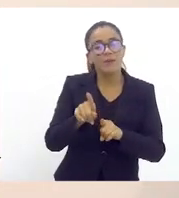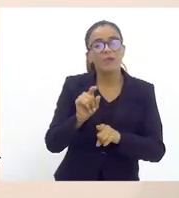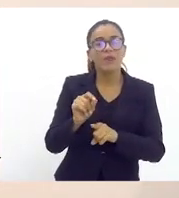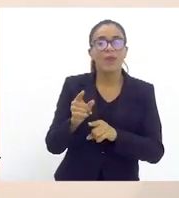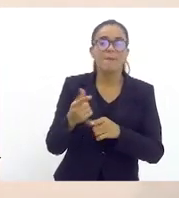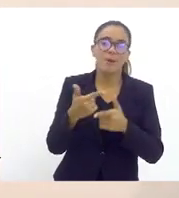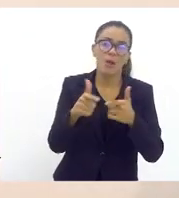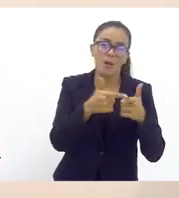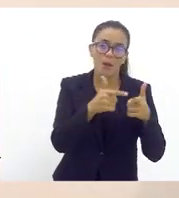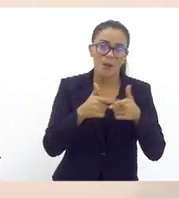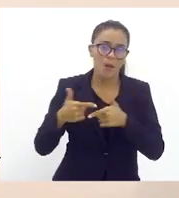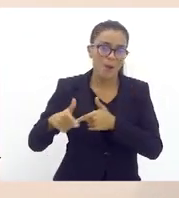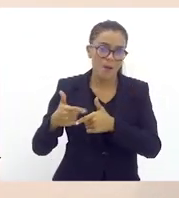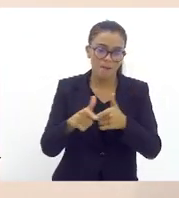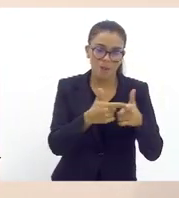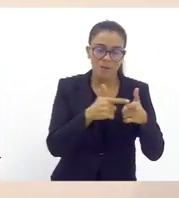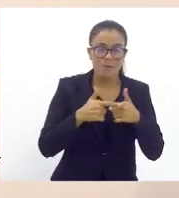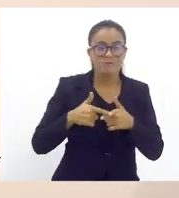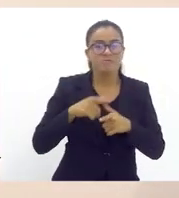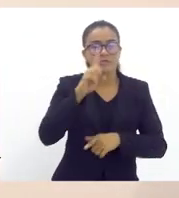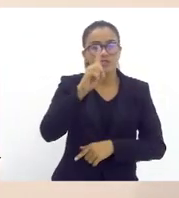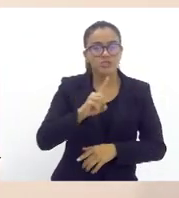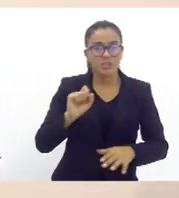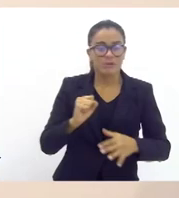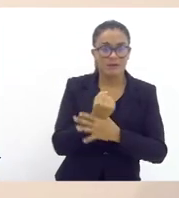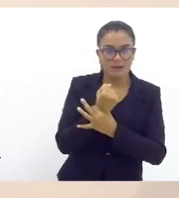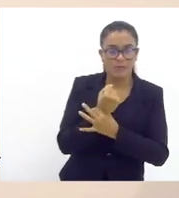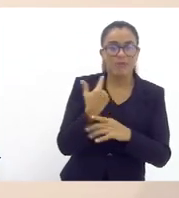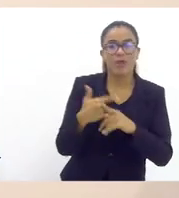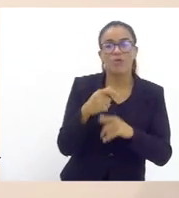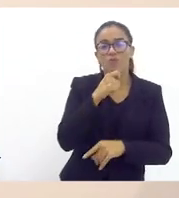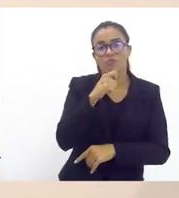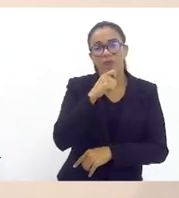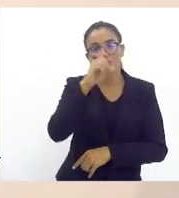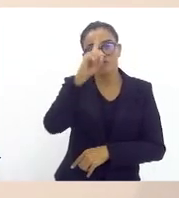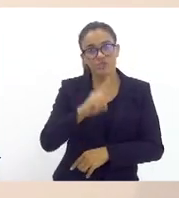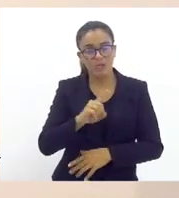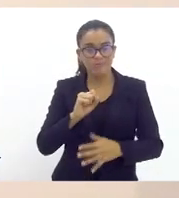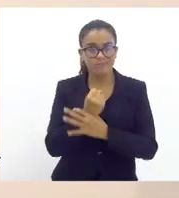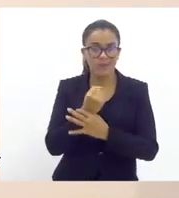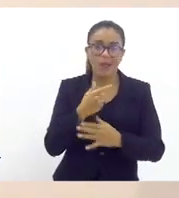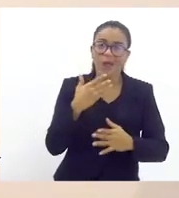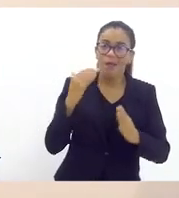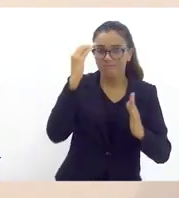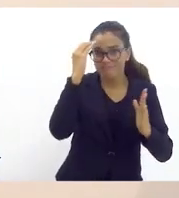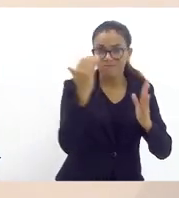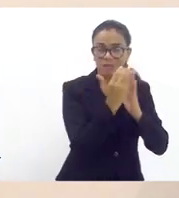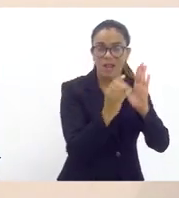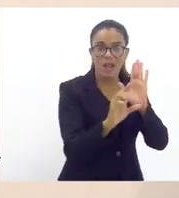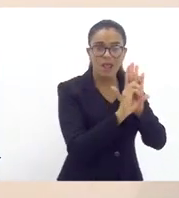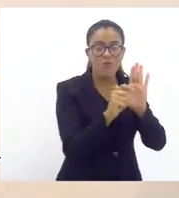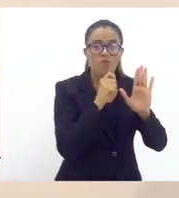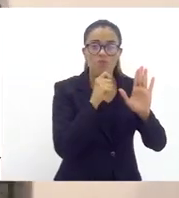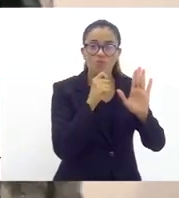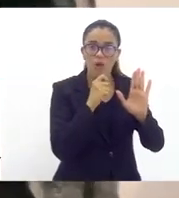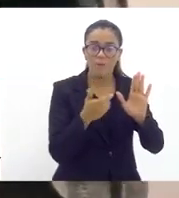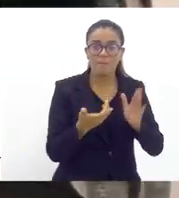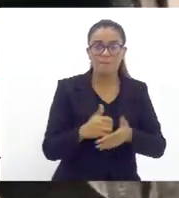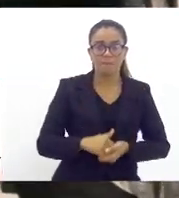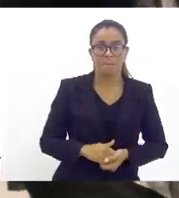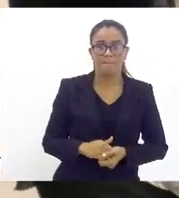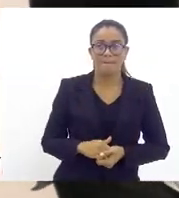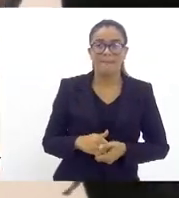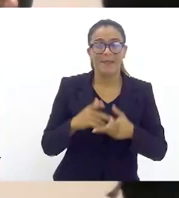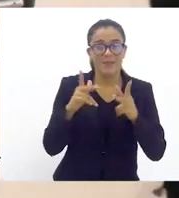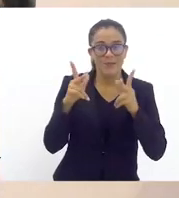vários problemas em termos de direitos, porque não temos direitos assegurados em termos de legislação. Assim